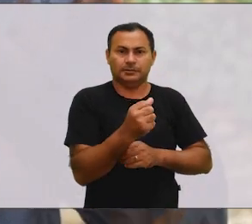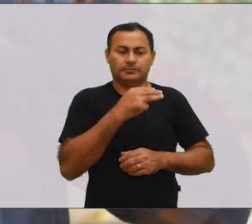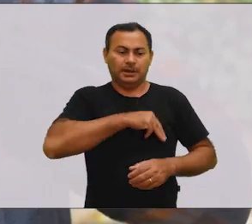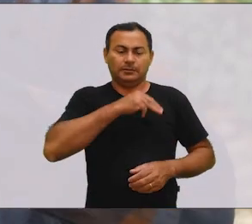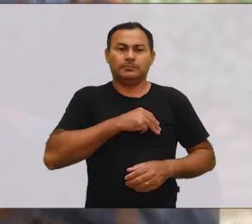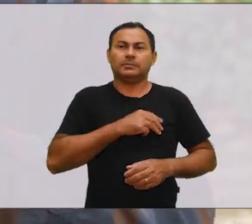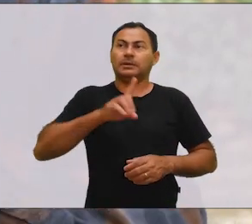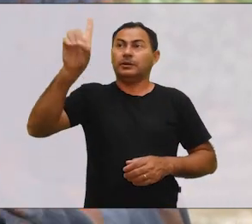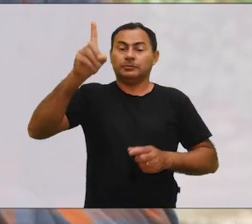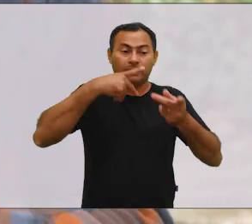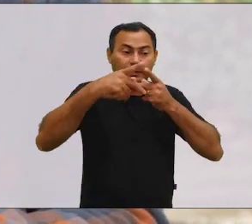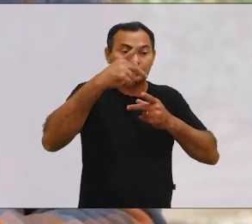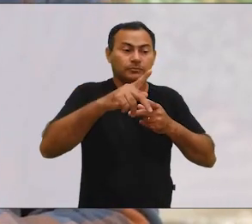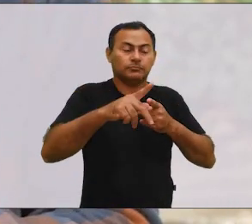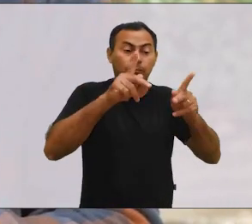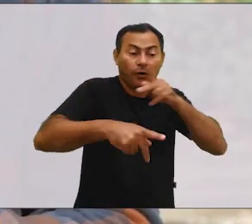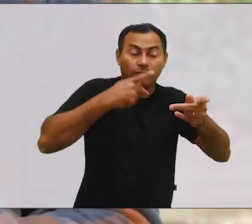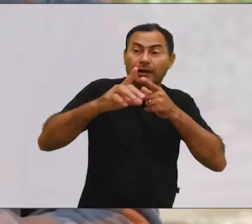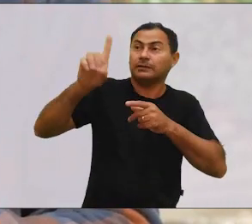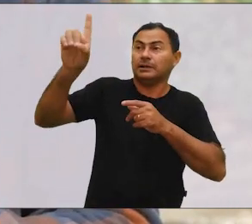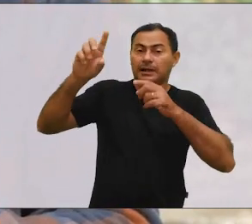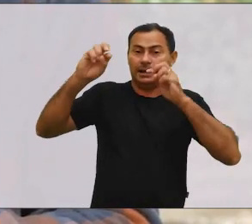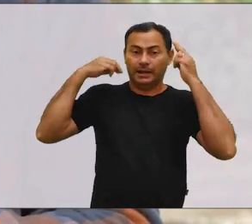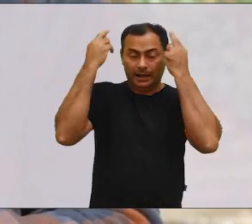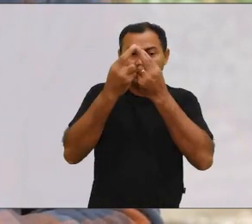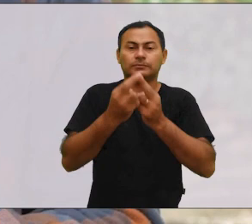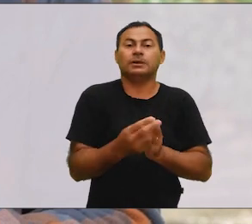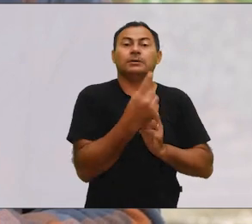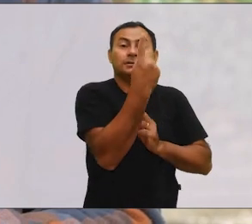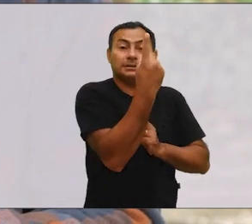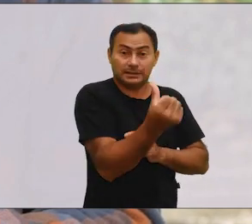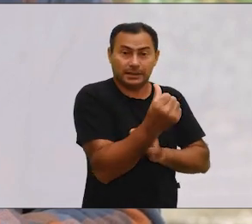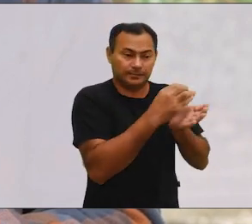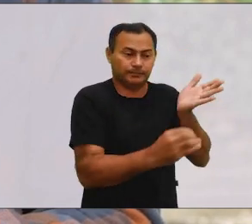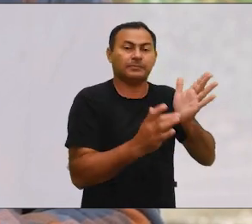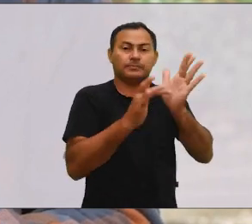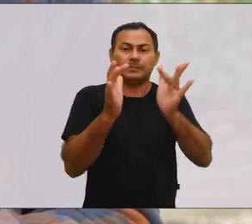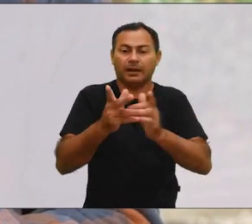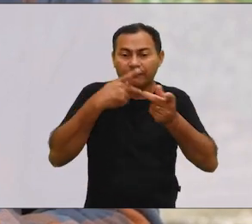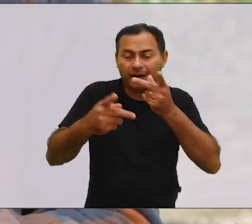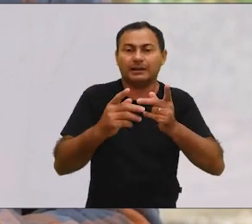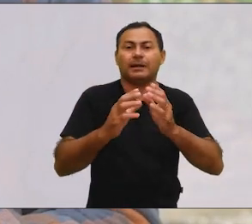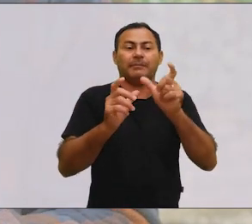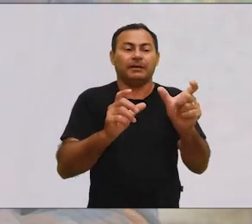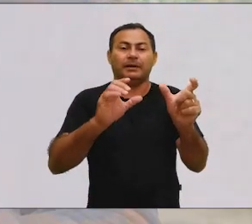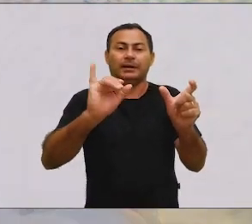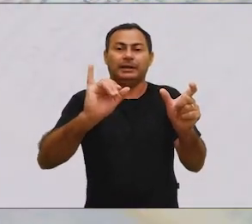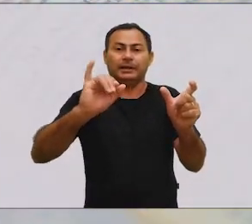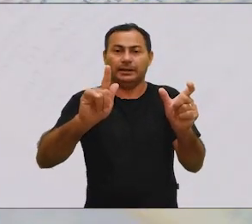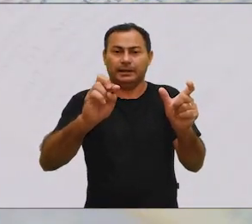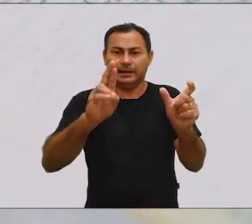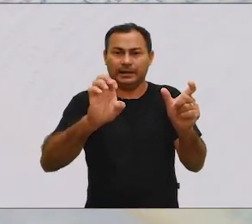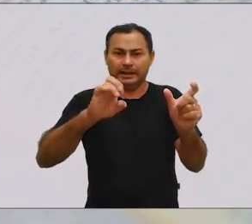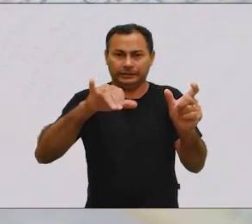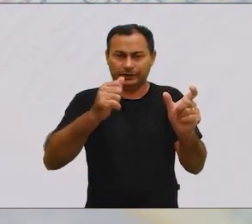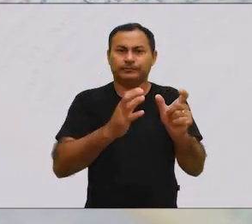ao seu povo como um reino. Só no capítulo 16, Jesus usa pela primeira vez a palavra igreja. Portanto, o